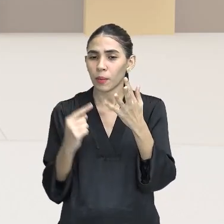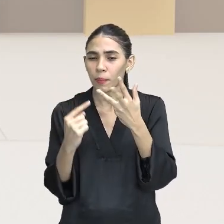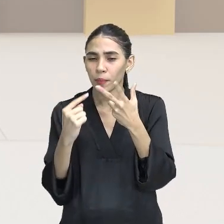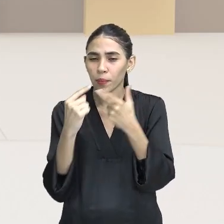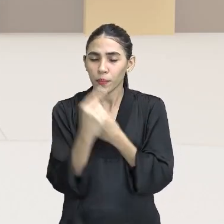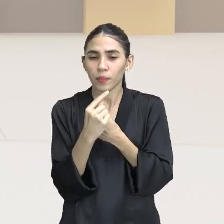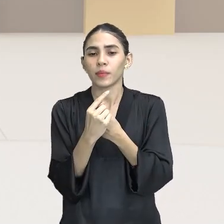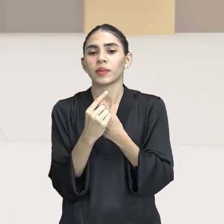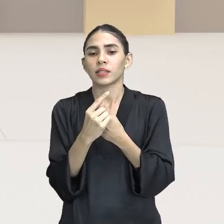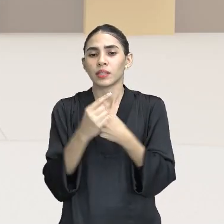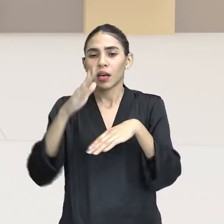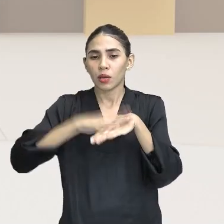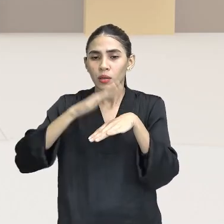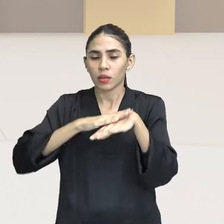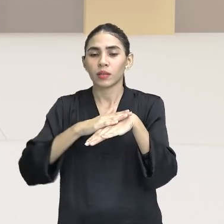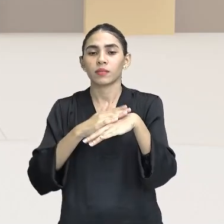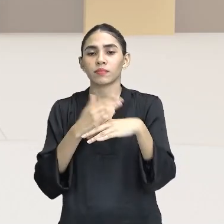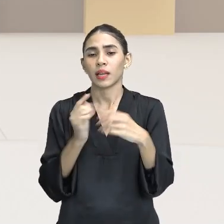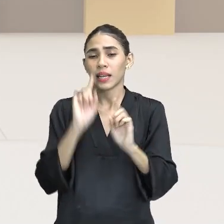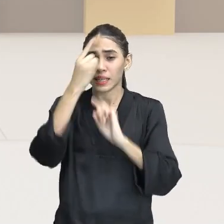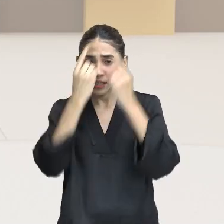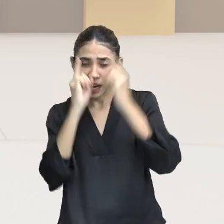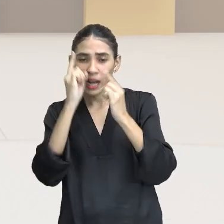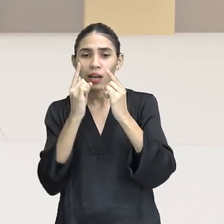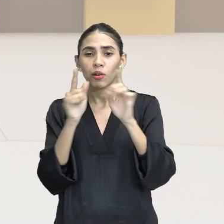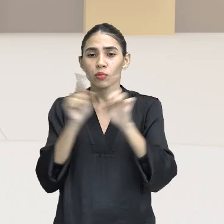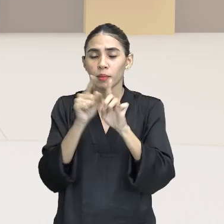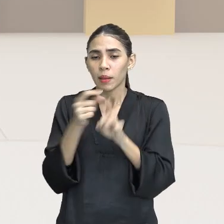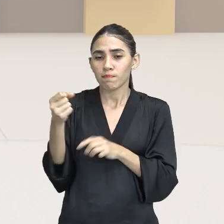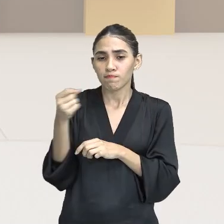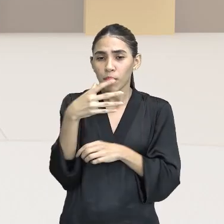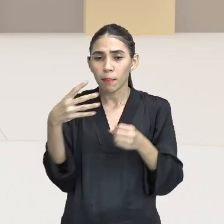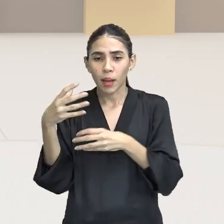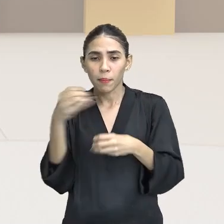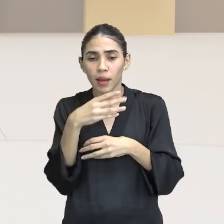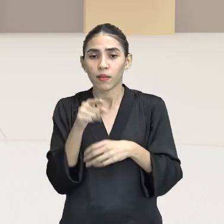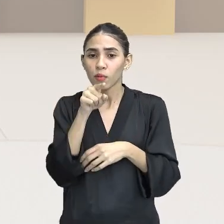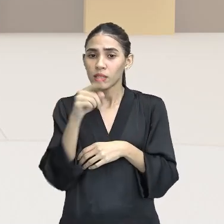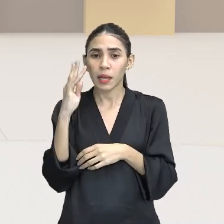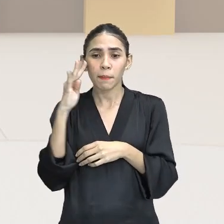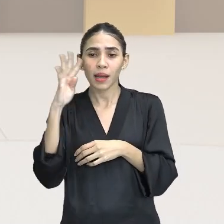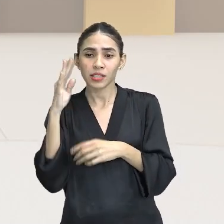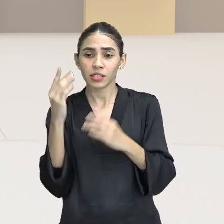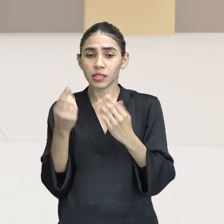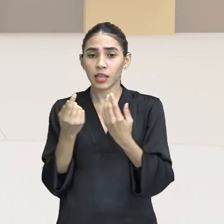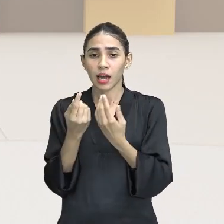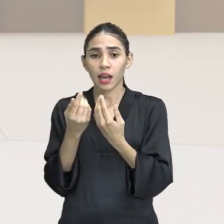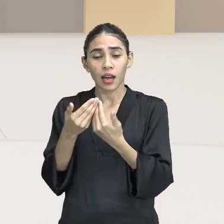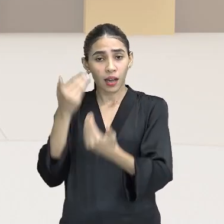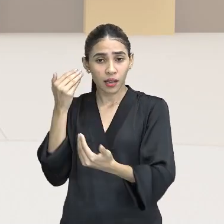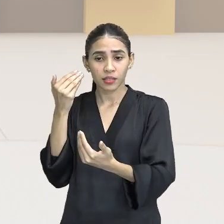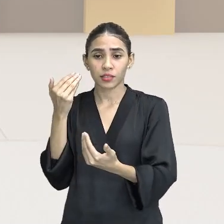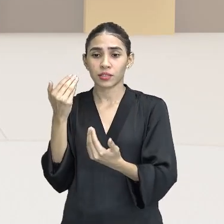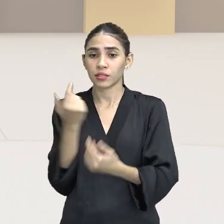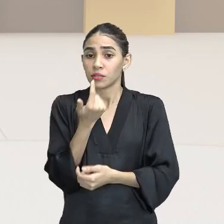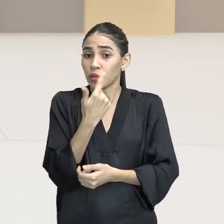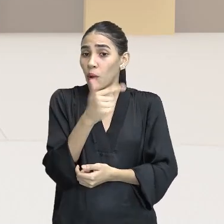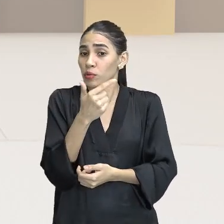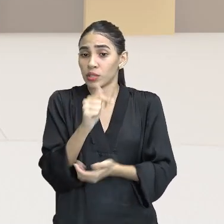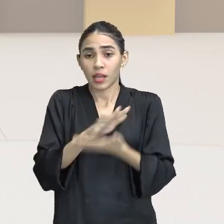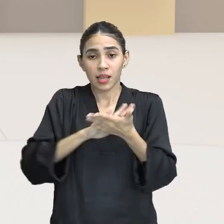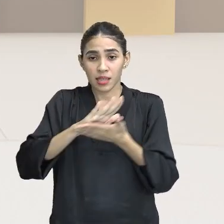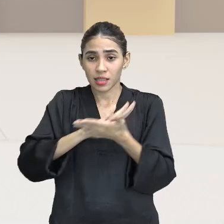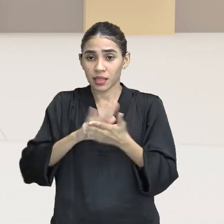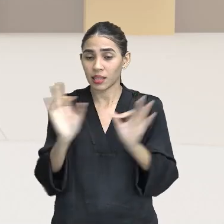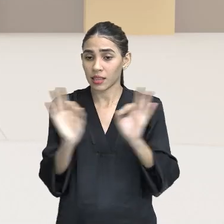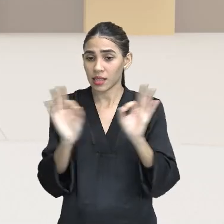criaram, que eles inventaram, que eles inovaram, que eles deixaram. Vocês imaginem naquela época, né? Não tinha nada, vamos dizer